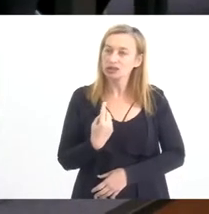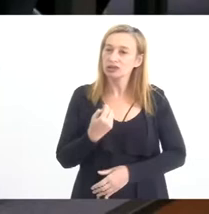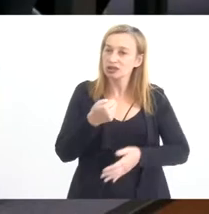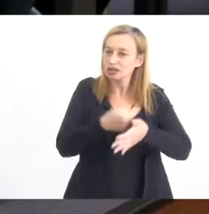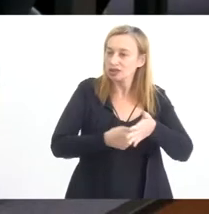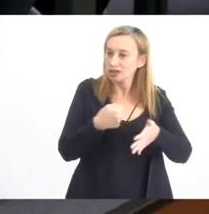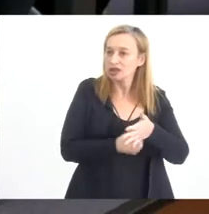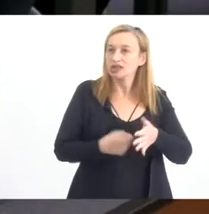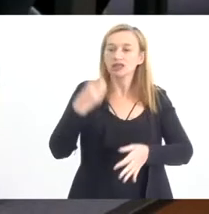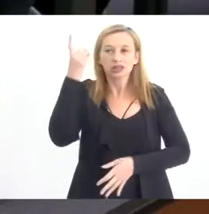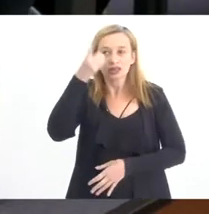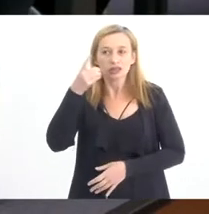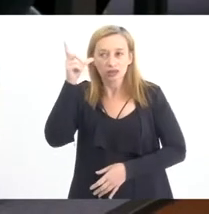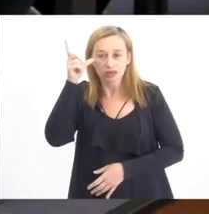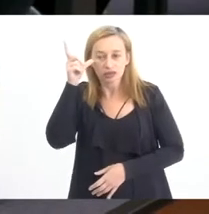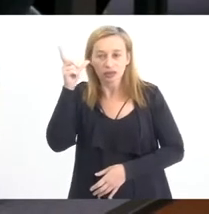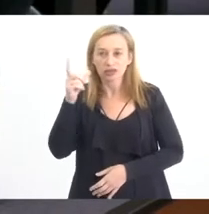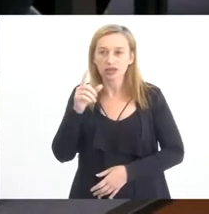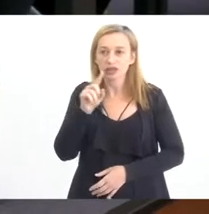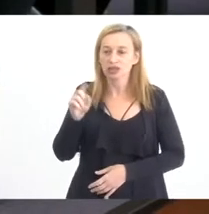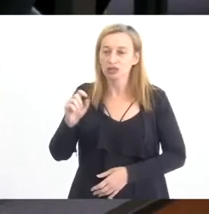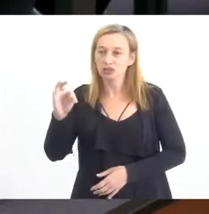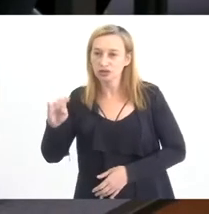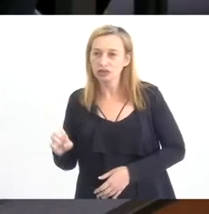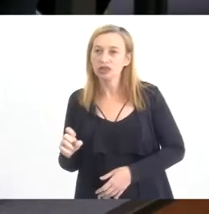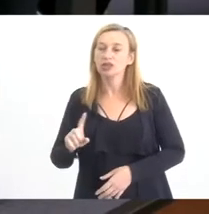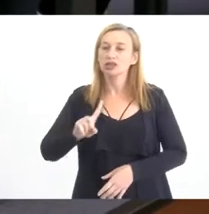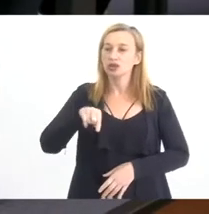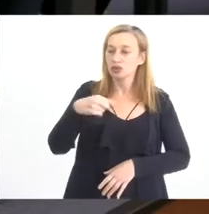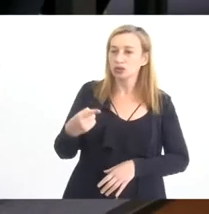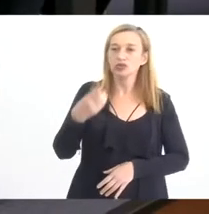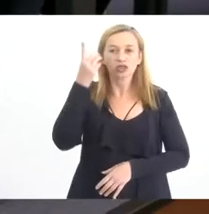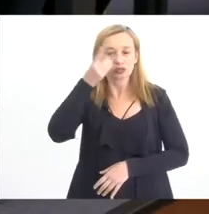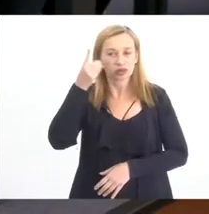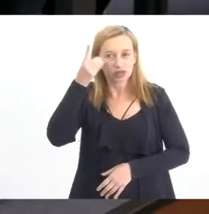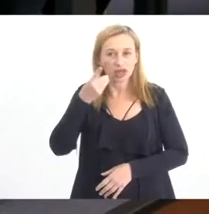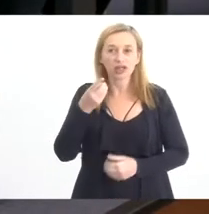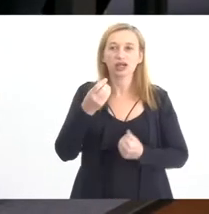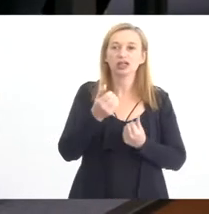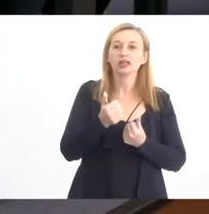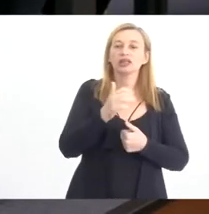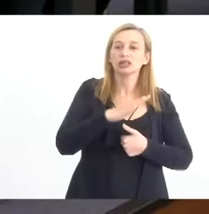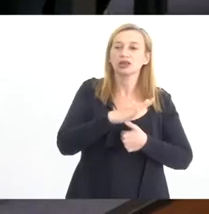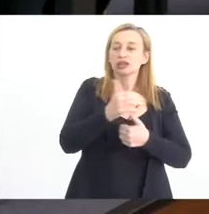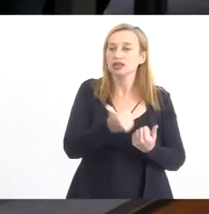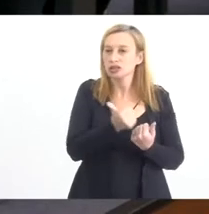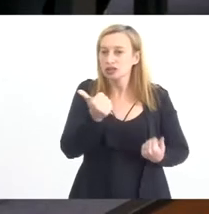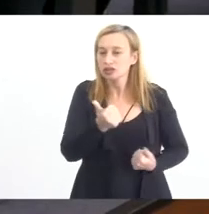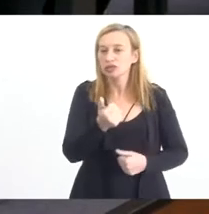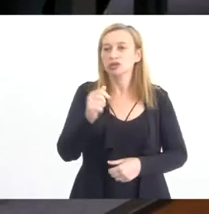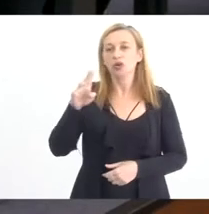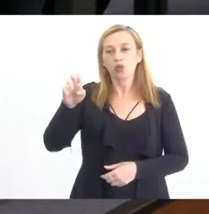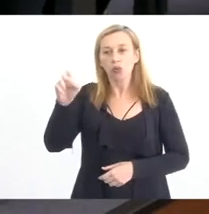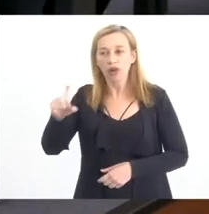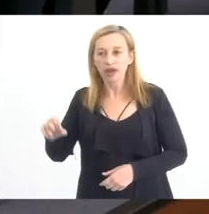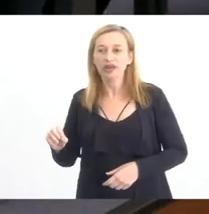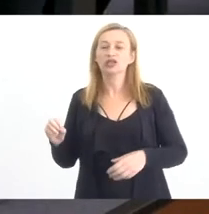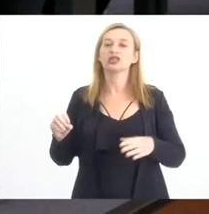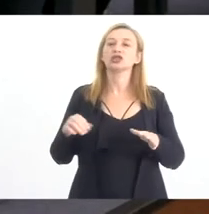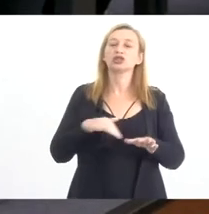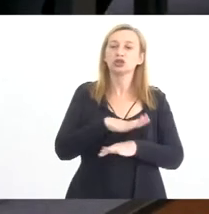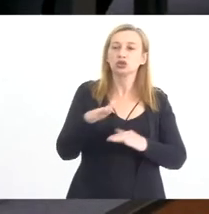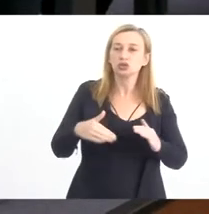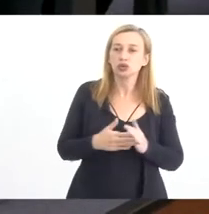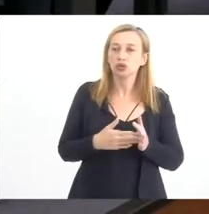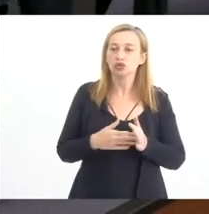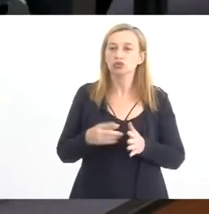guerreira, deputada Lucinha, da Zona Oeste, demais deputados presentes, reitor da UERJ, magnífico, e todos aqueles que dispuseram do dia de